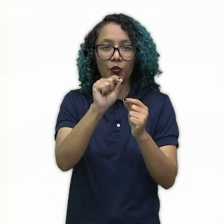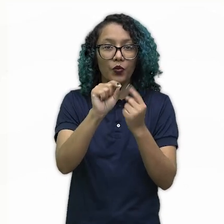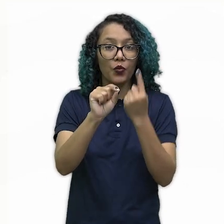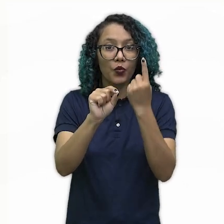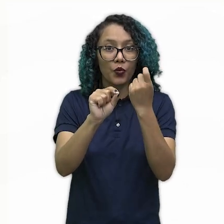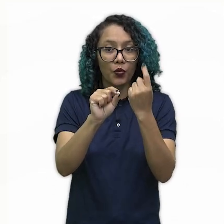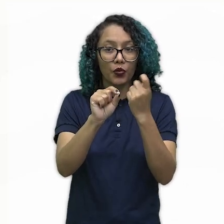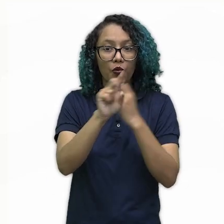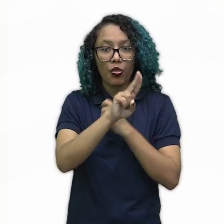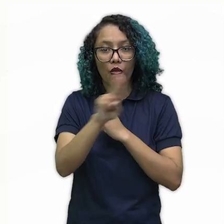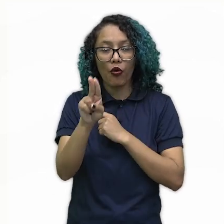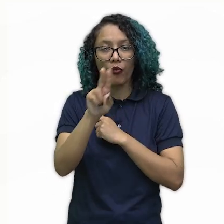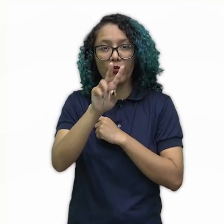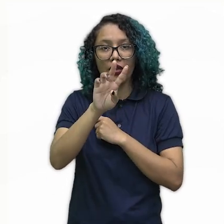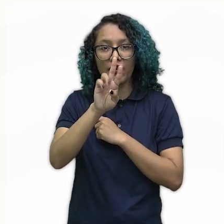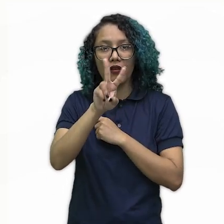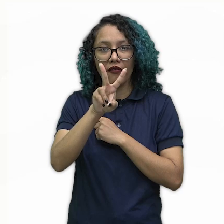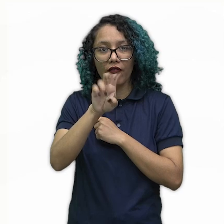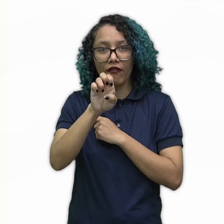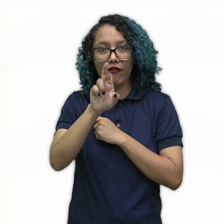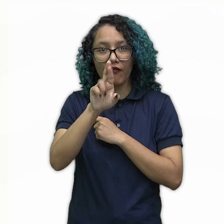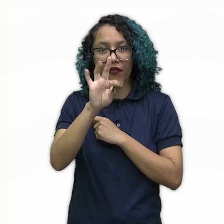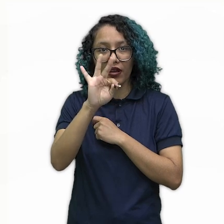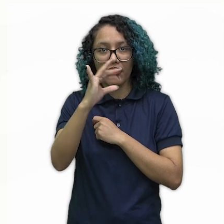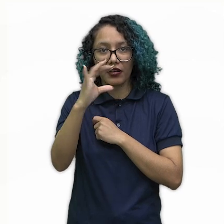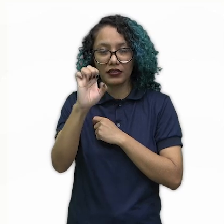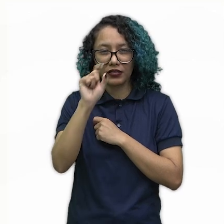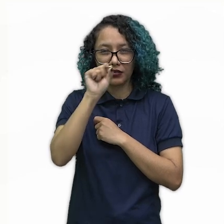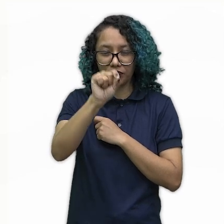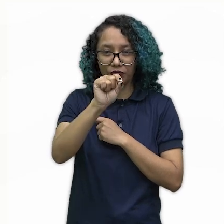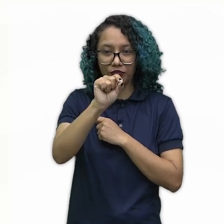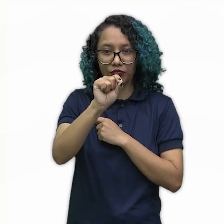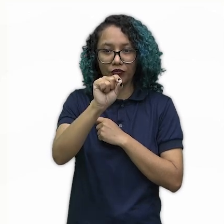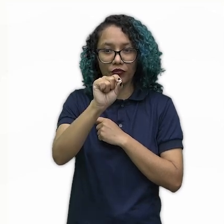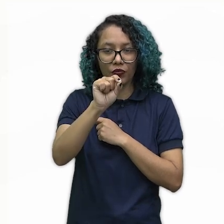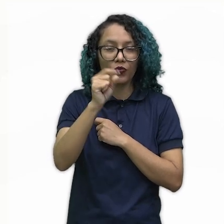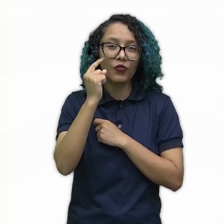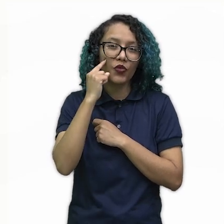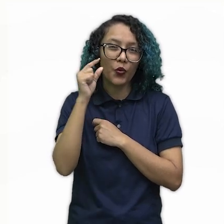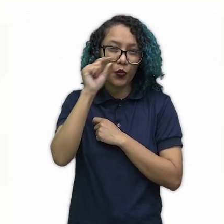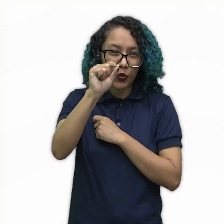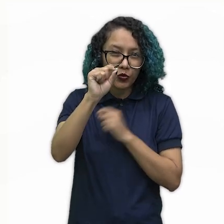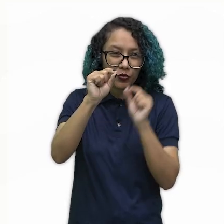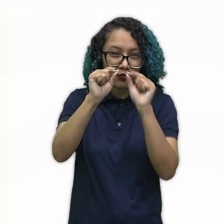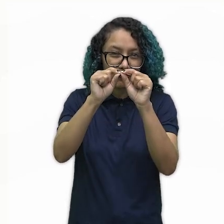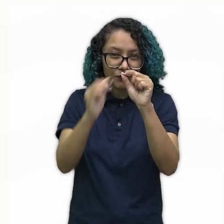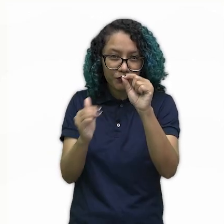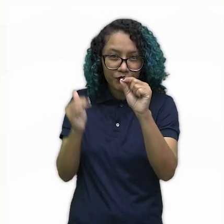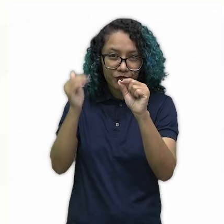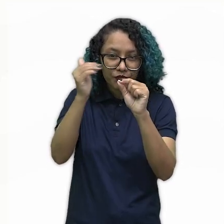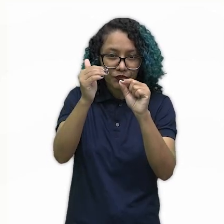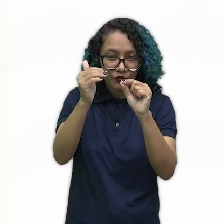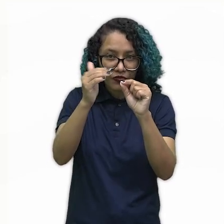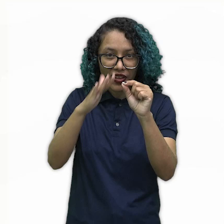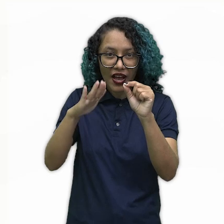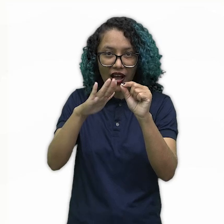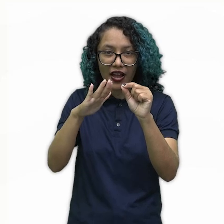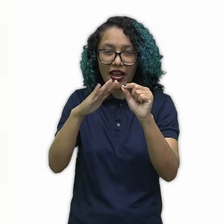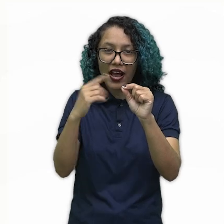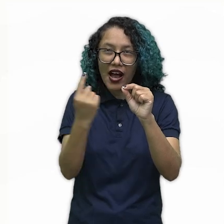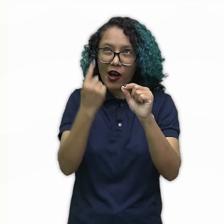o nosso vértice do cone, certo? Exatamente o pontozinho lá em cima, tá? Nosso ponto mais